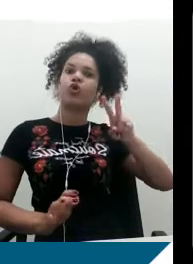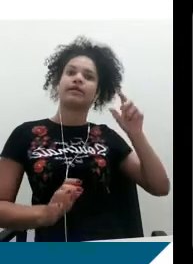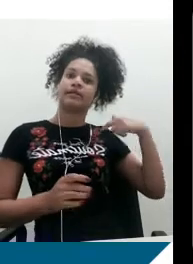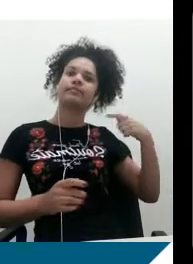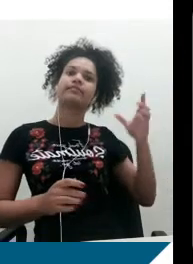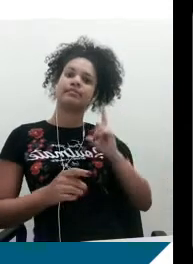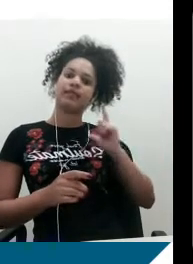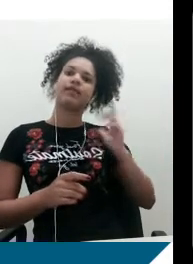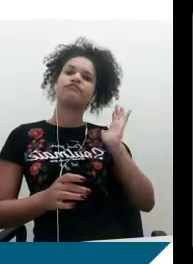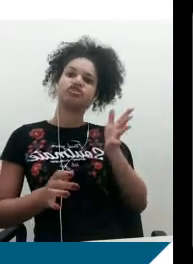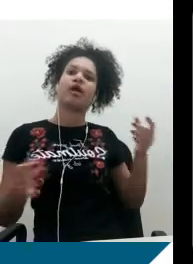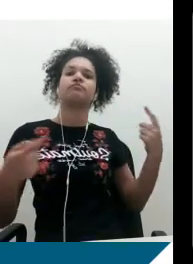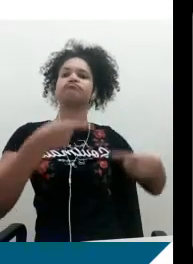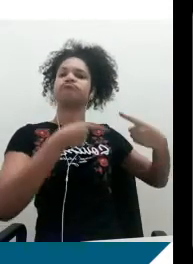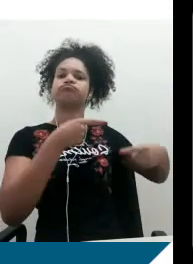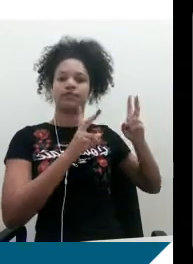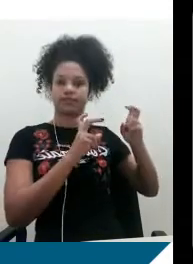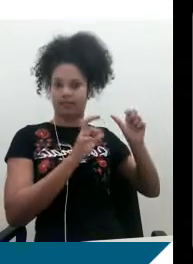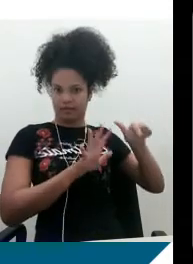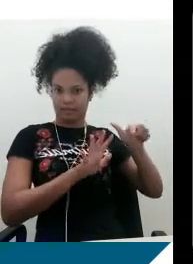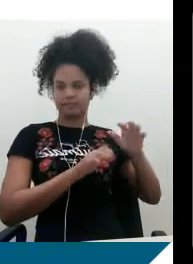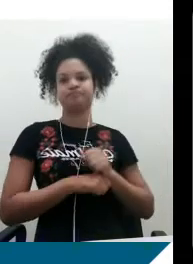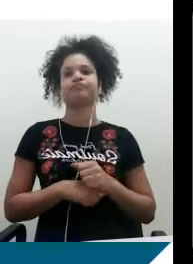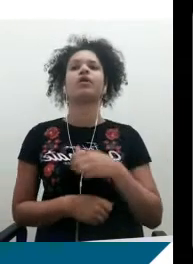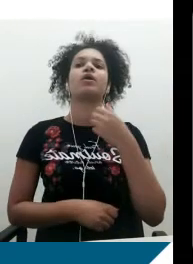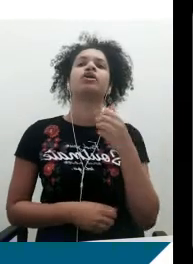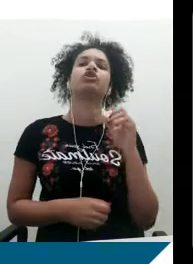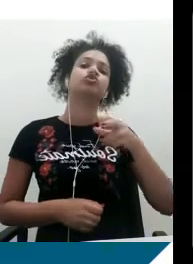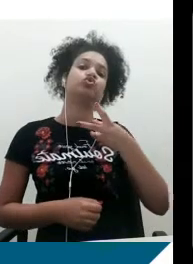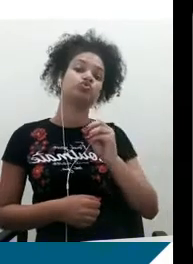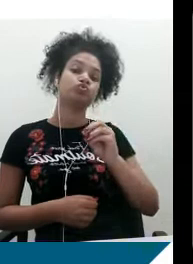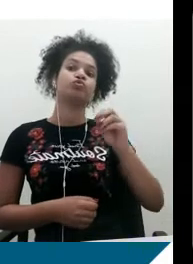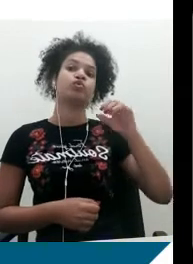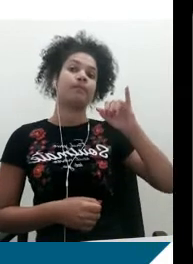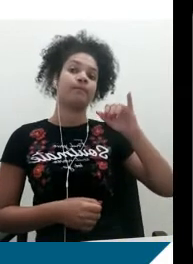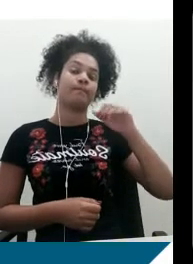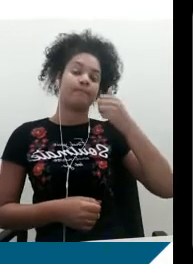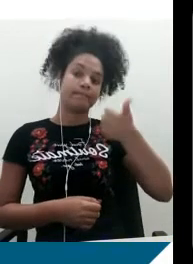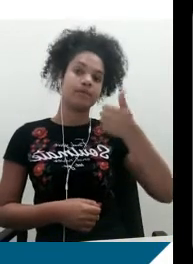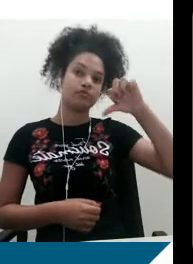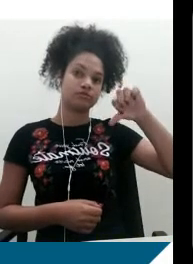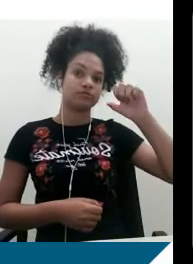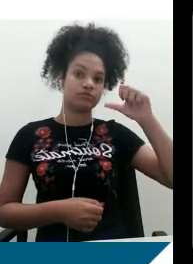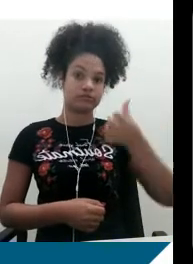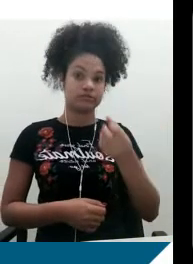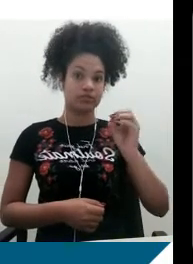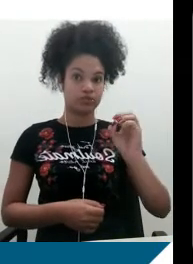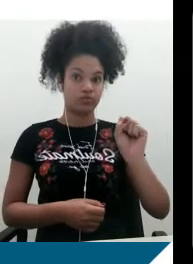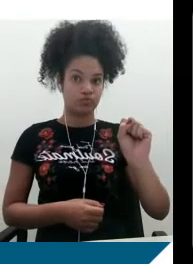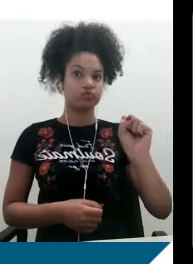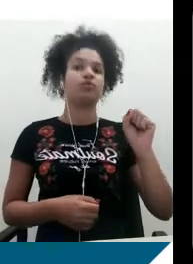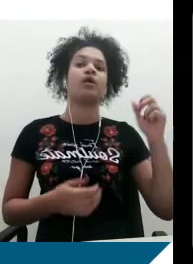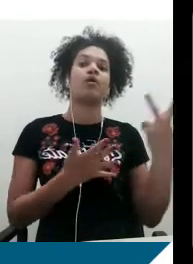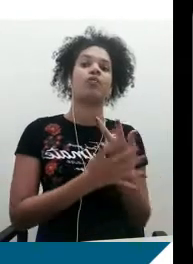sobre esse assunto, ok? Vou ler o exemplo com vocês. Em junho de 1968, a manifestação estudantil em frente